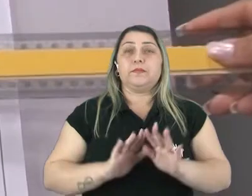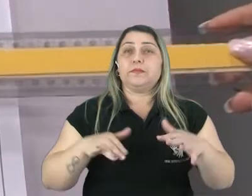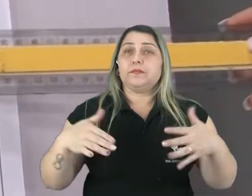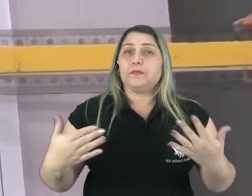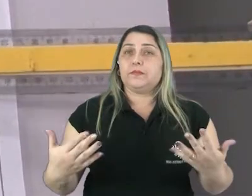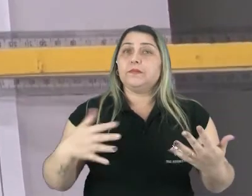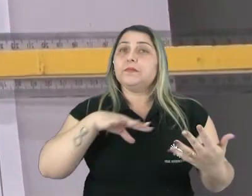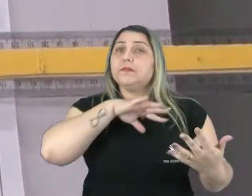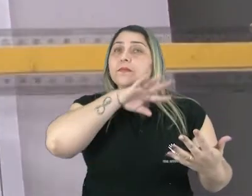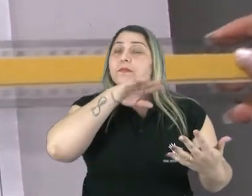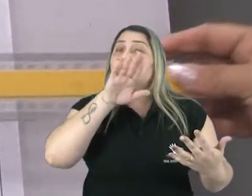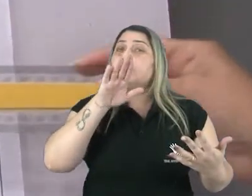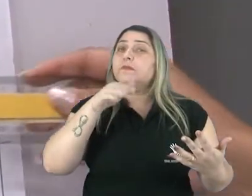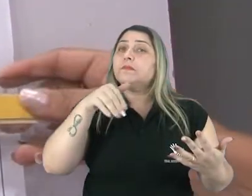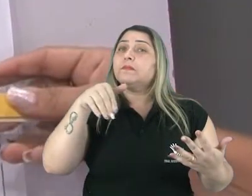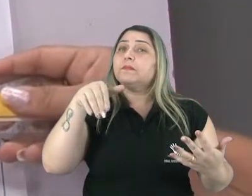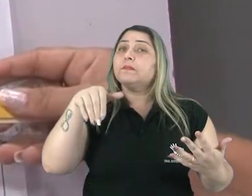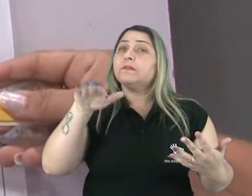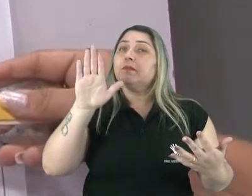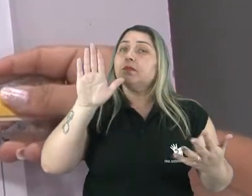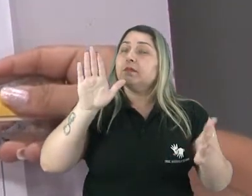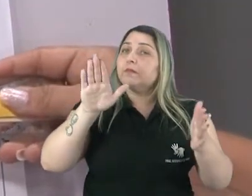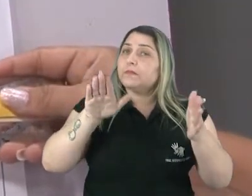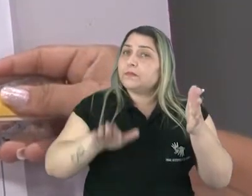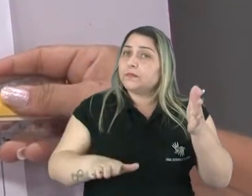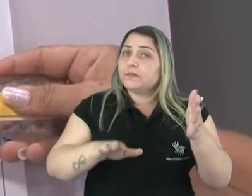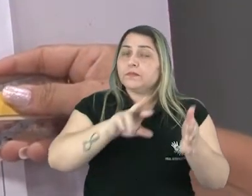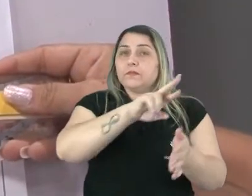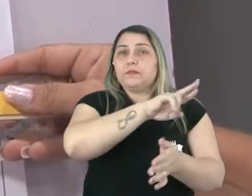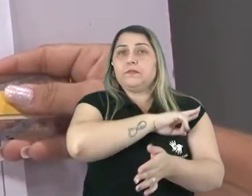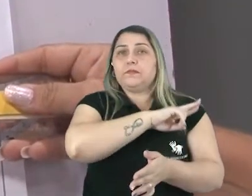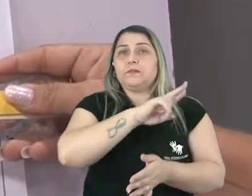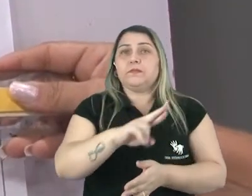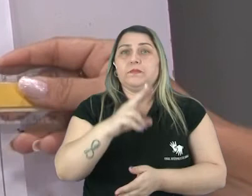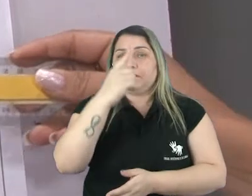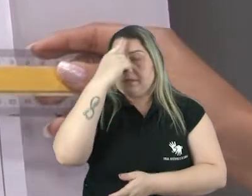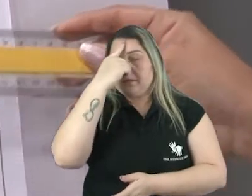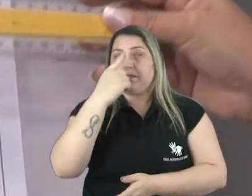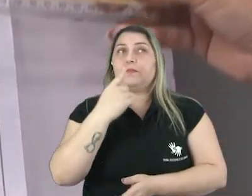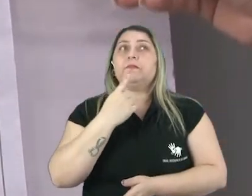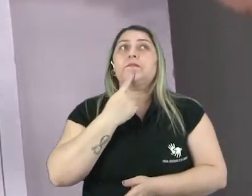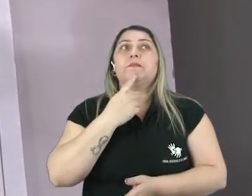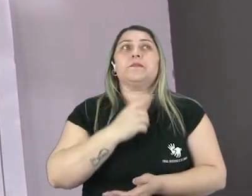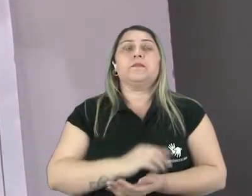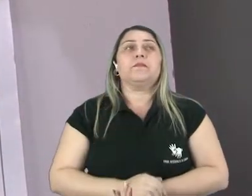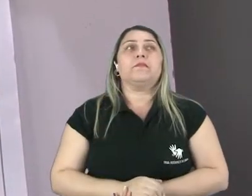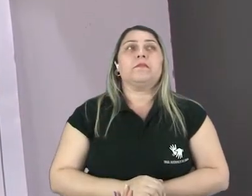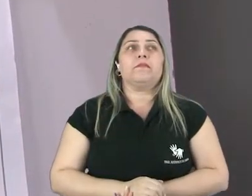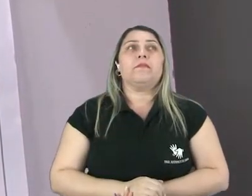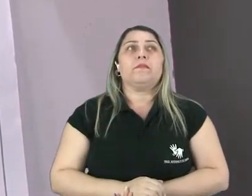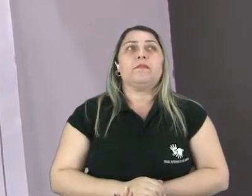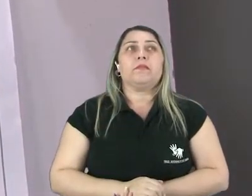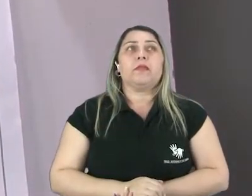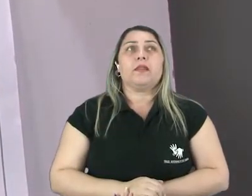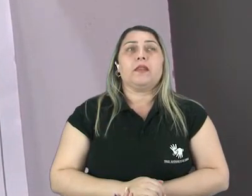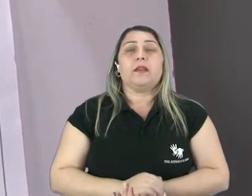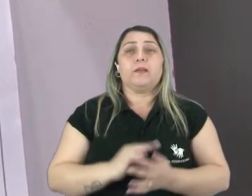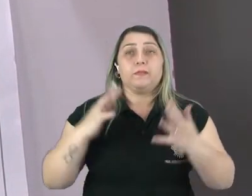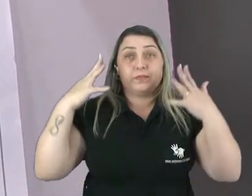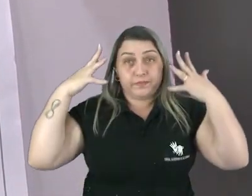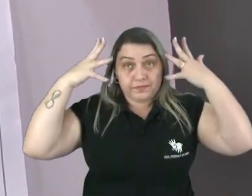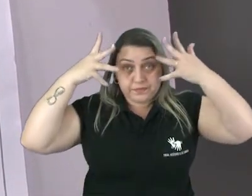Qual o animal mais baixo representado nesta imagem? O animal mais baixo